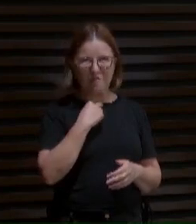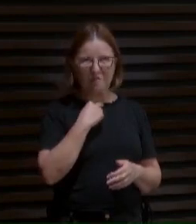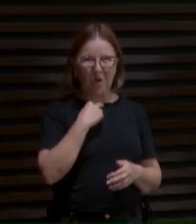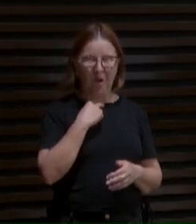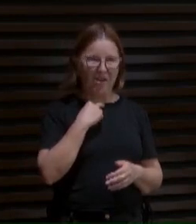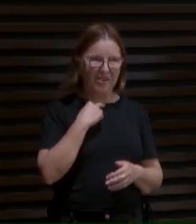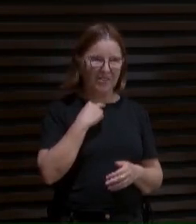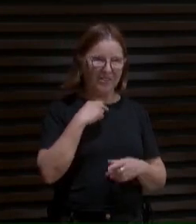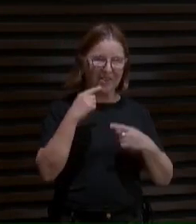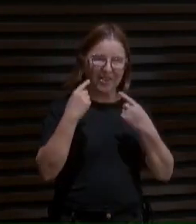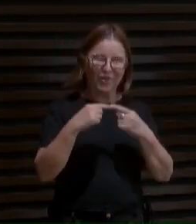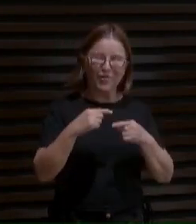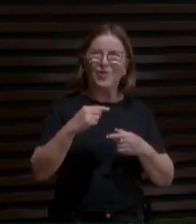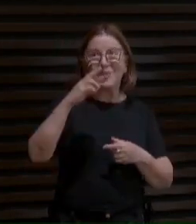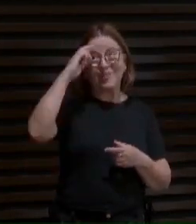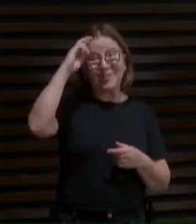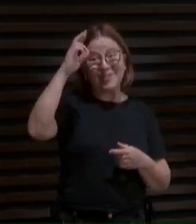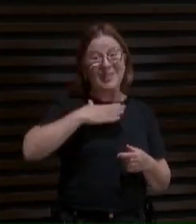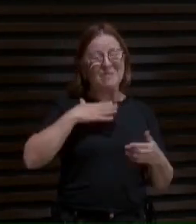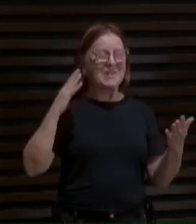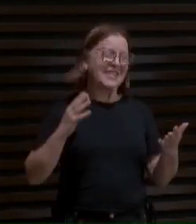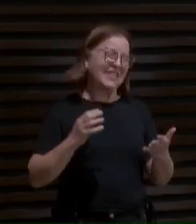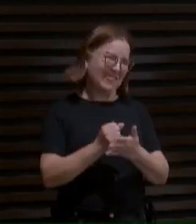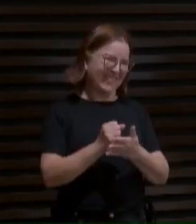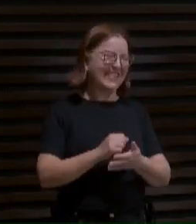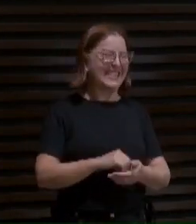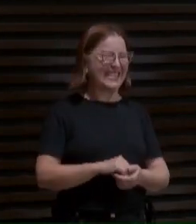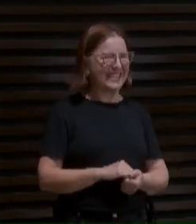Mas eu vou parar aqui.